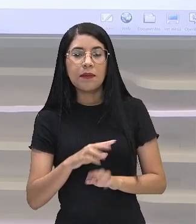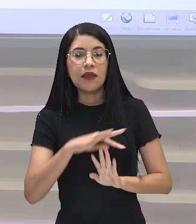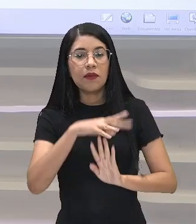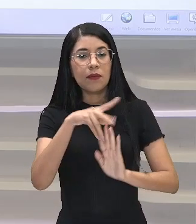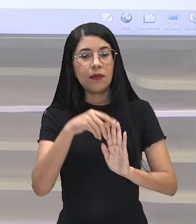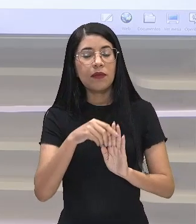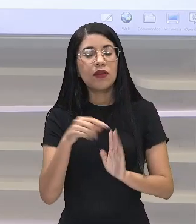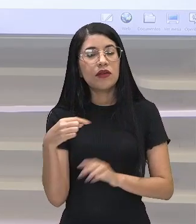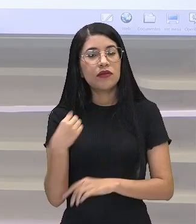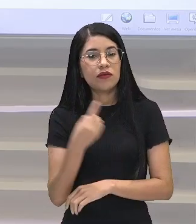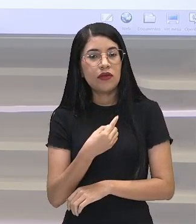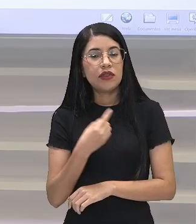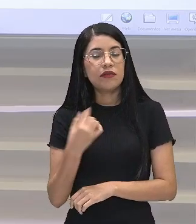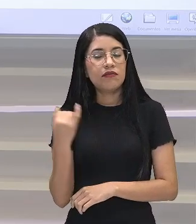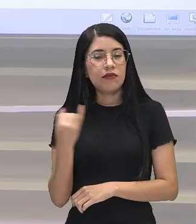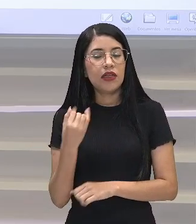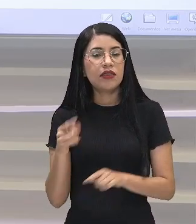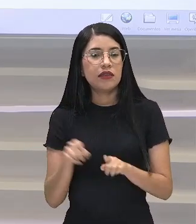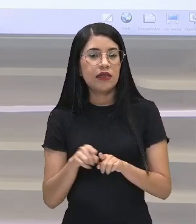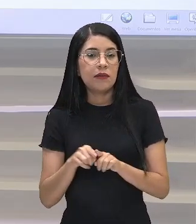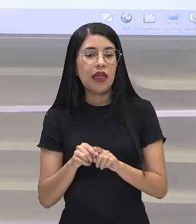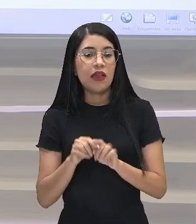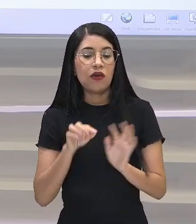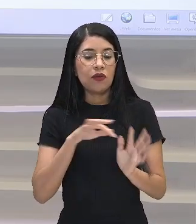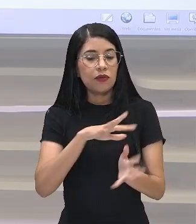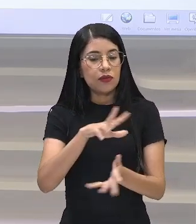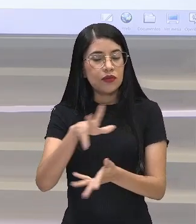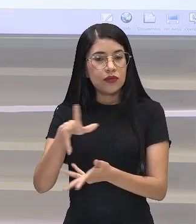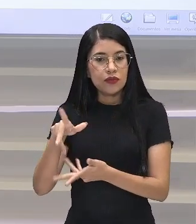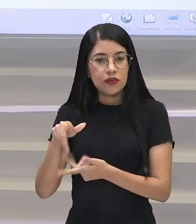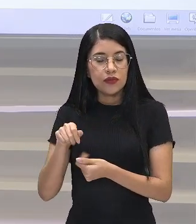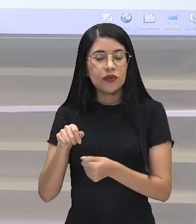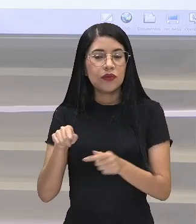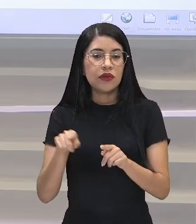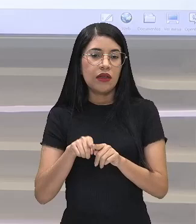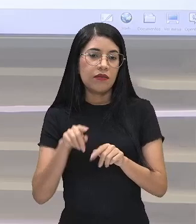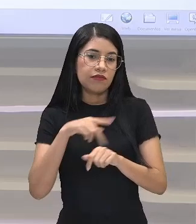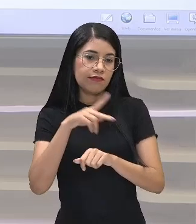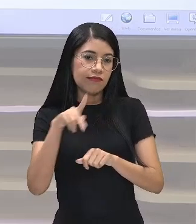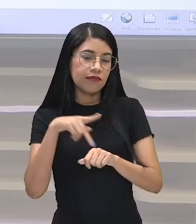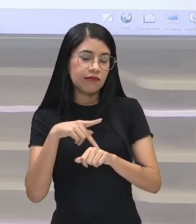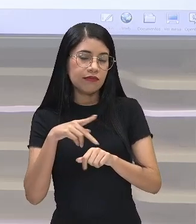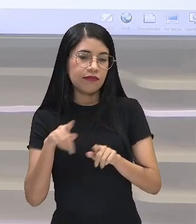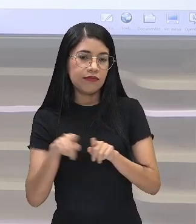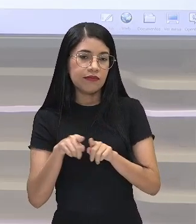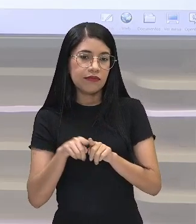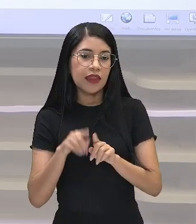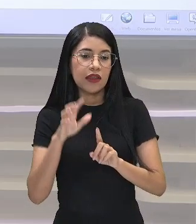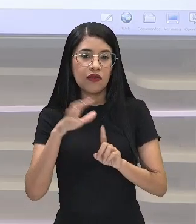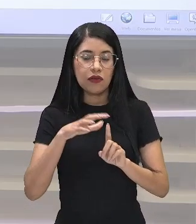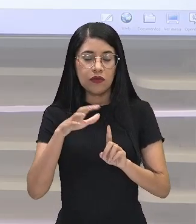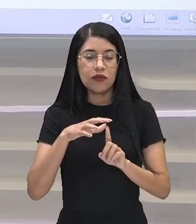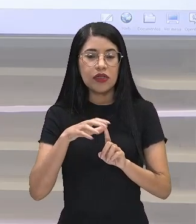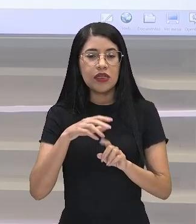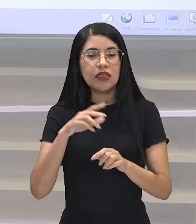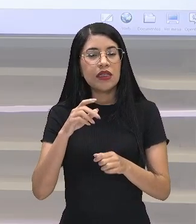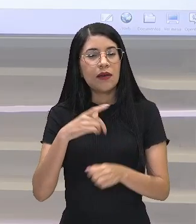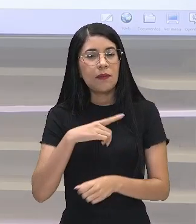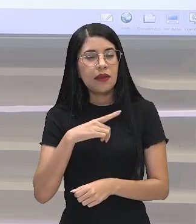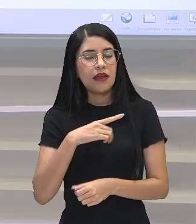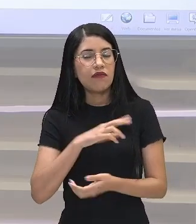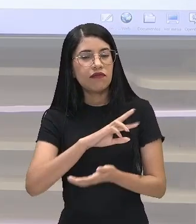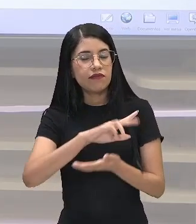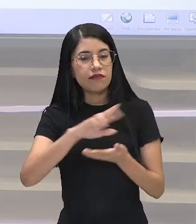nós da região, e sim para o resto do país e até influencia em outros países. A gente sabe